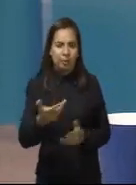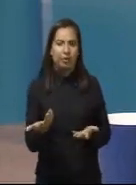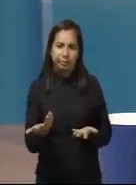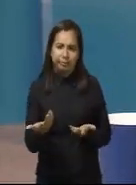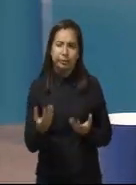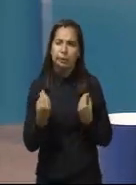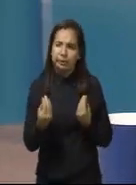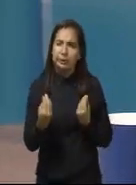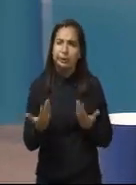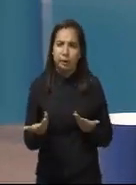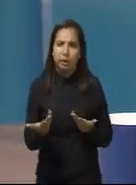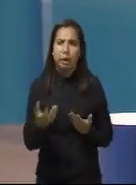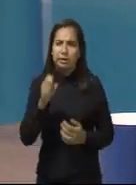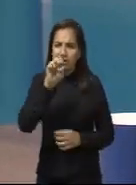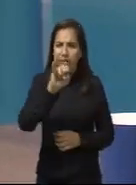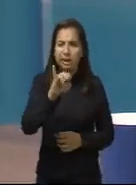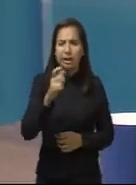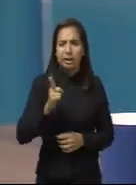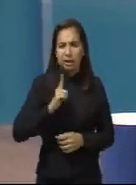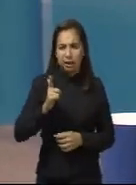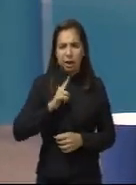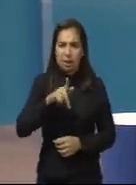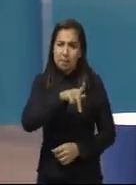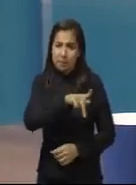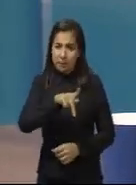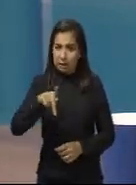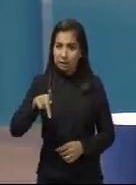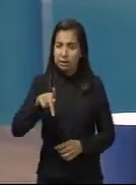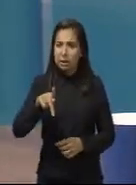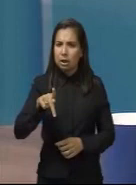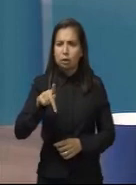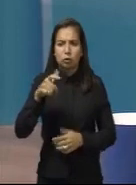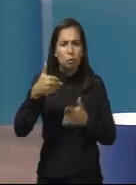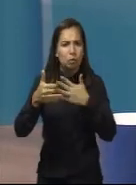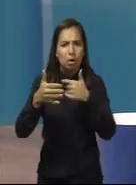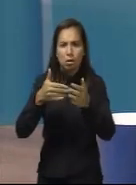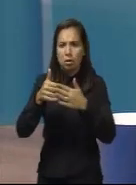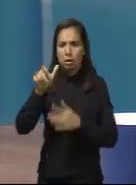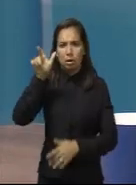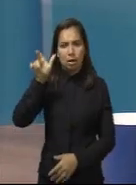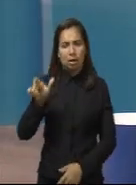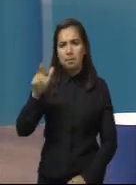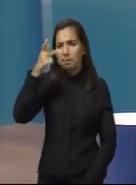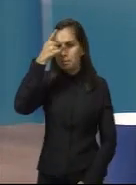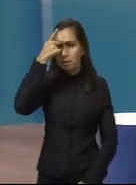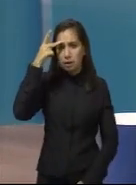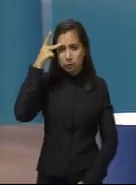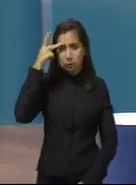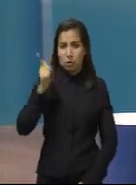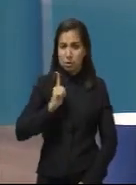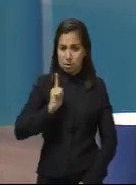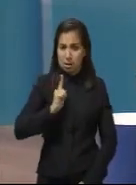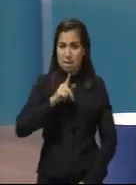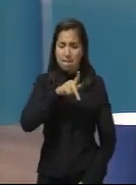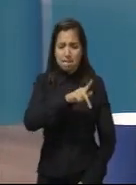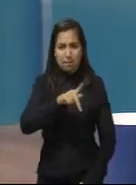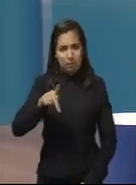quando você chega ao ponto de você pegar a presidente da República, seja ela quem for, certo? E